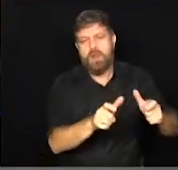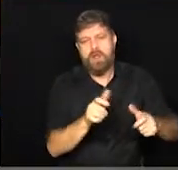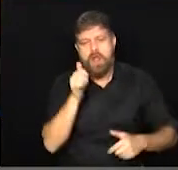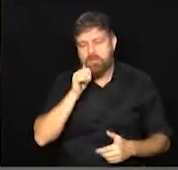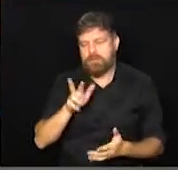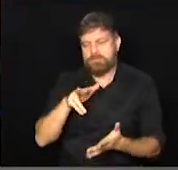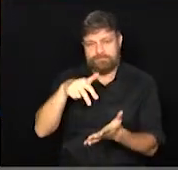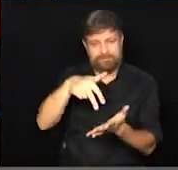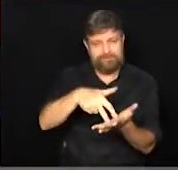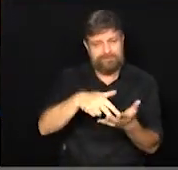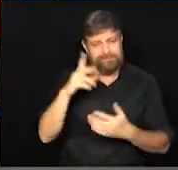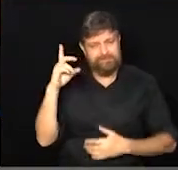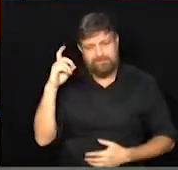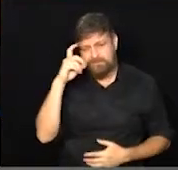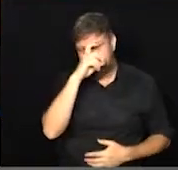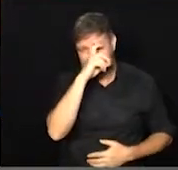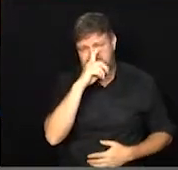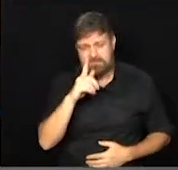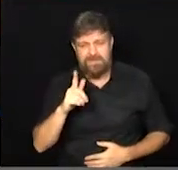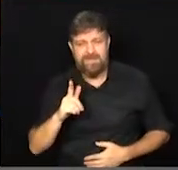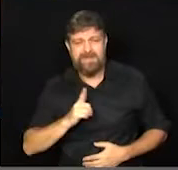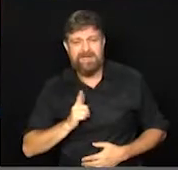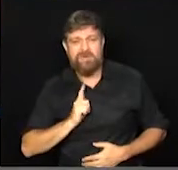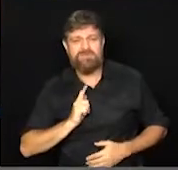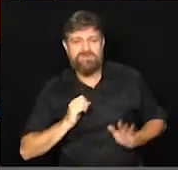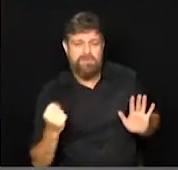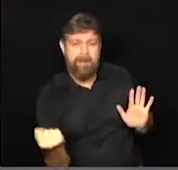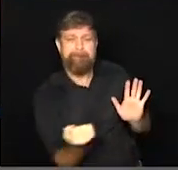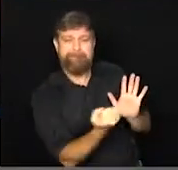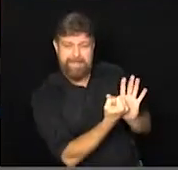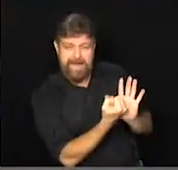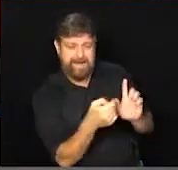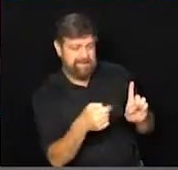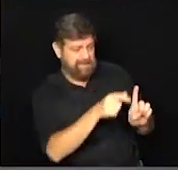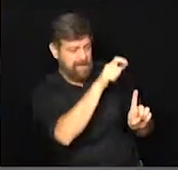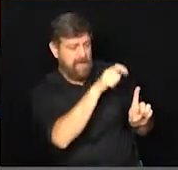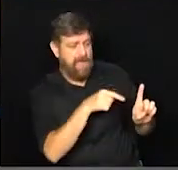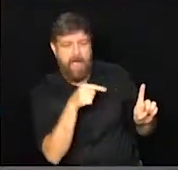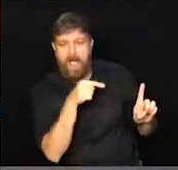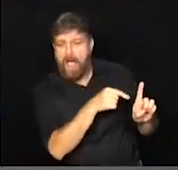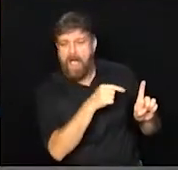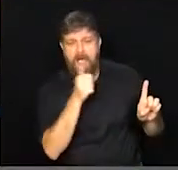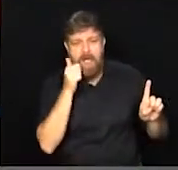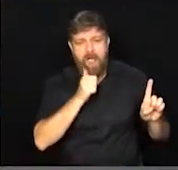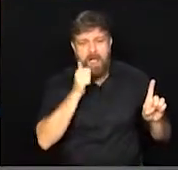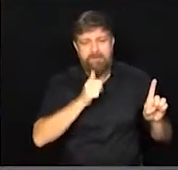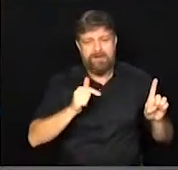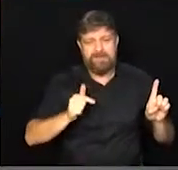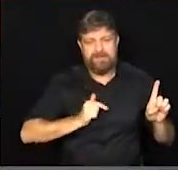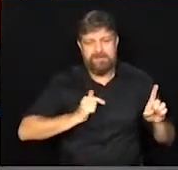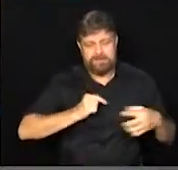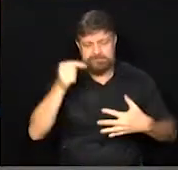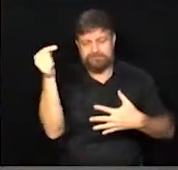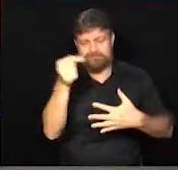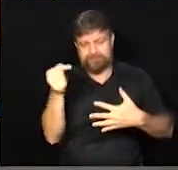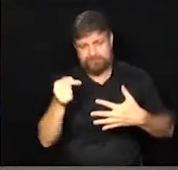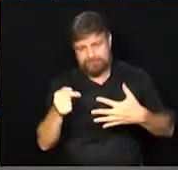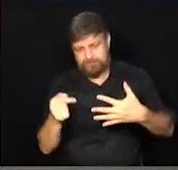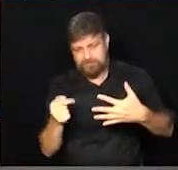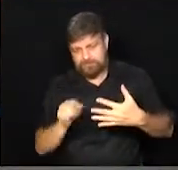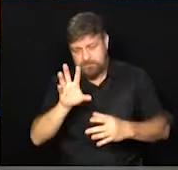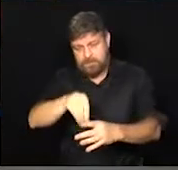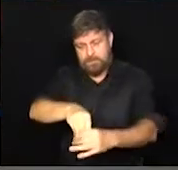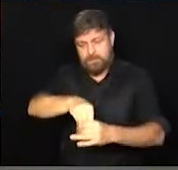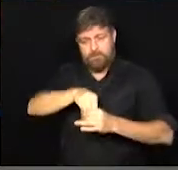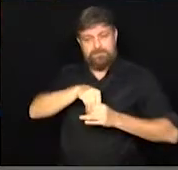né? É muito difícil quando uma mulher, com toda a sua complexidade, com toda a sua subjetividade,